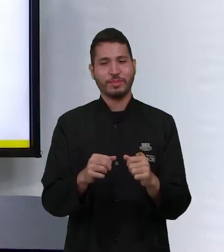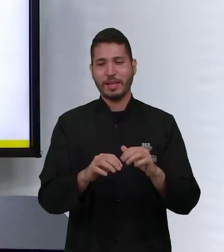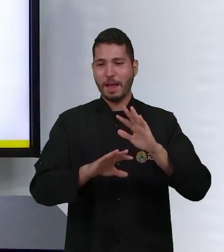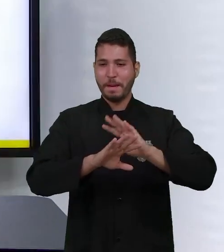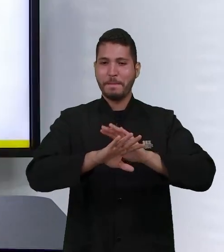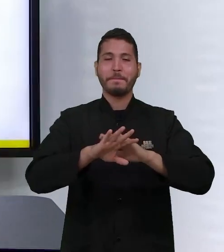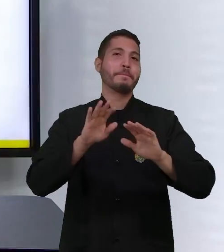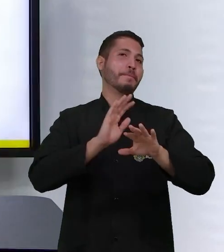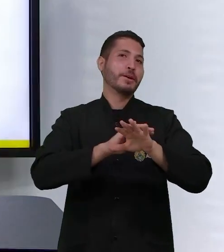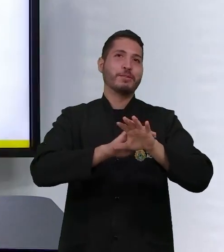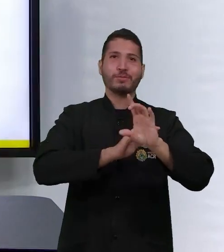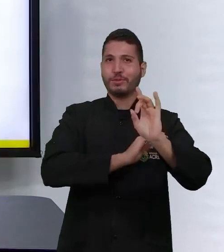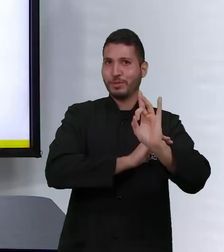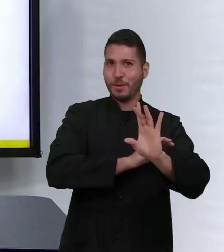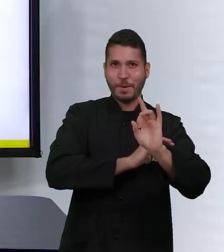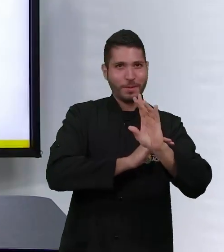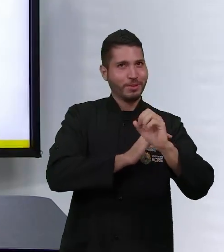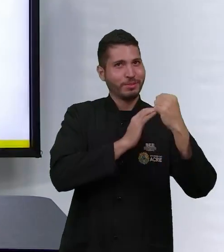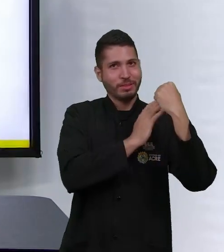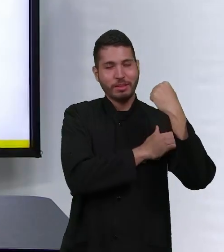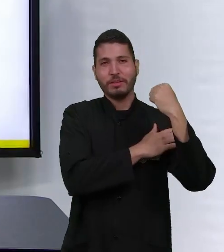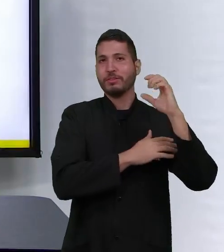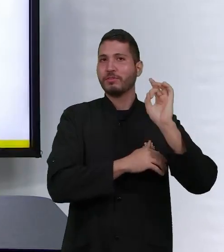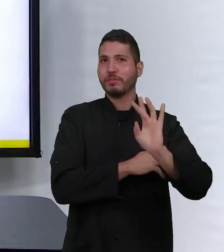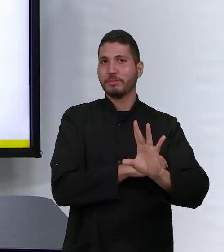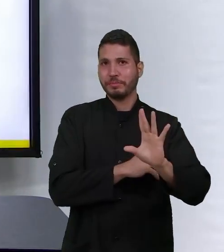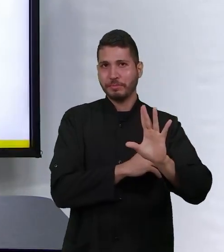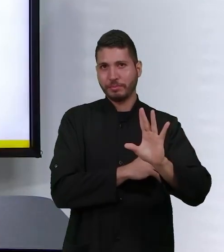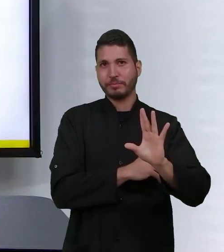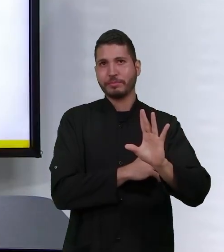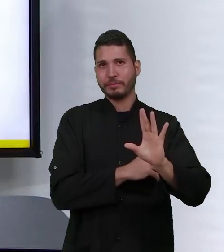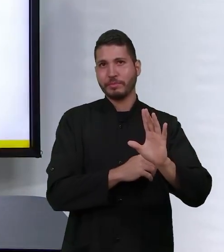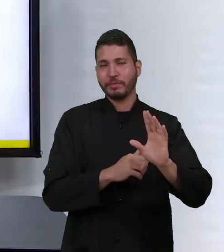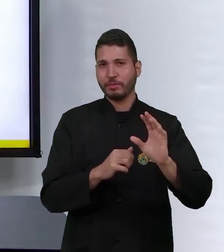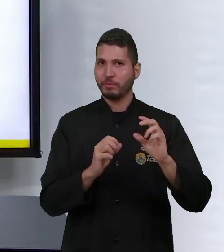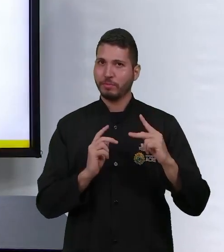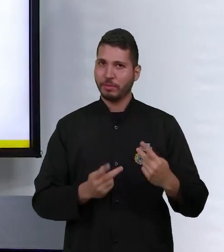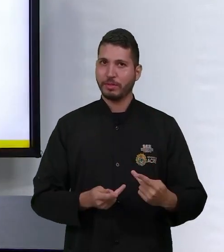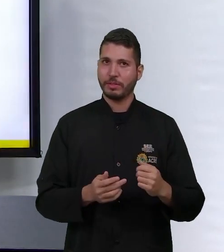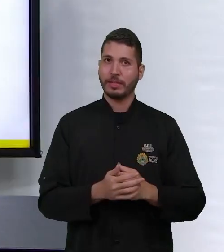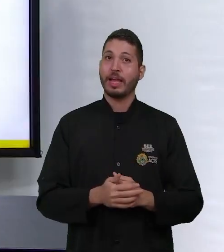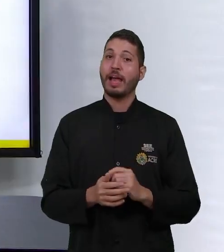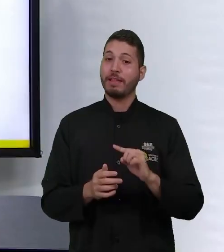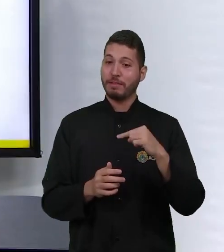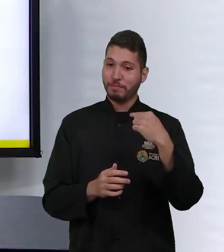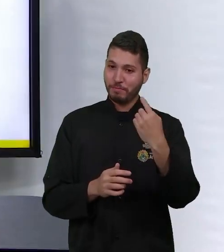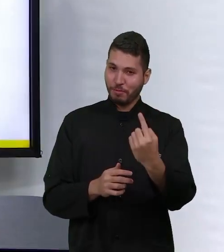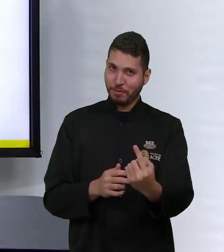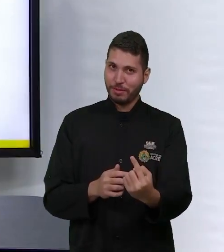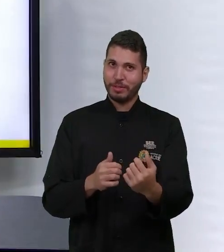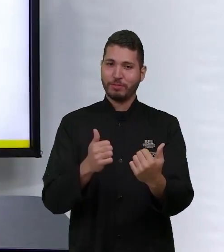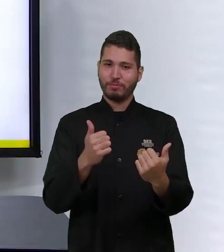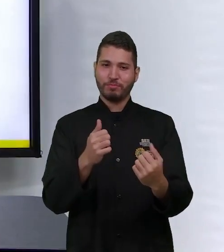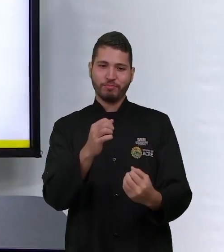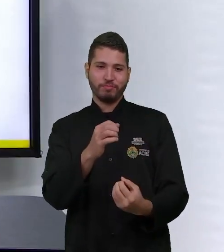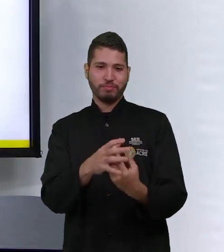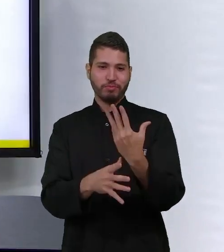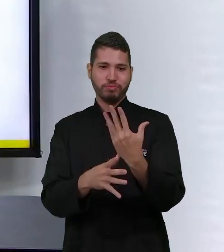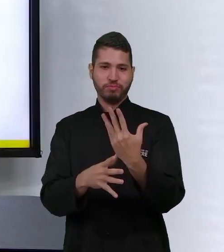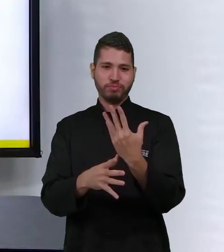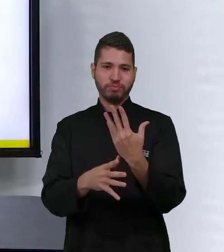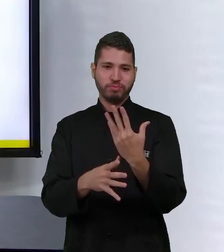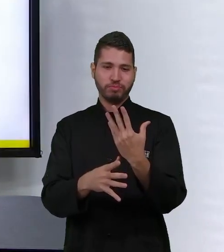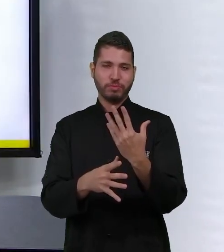A força utilizada era a força humana. Agora não. Agora surgiu uma máquina. E